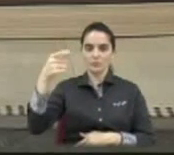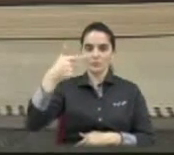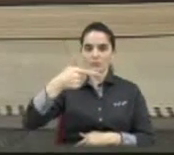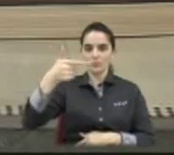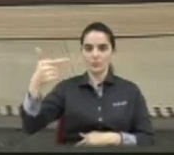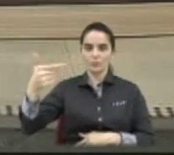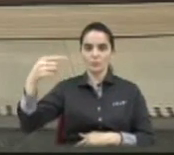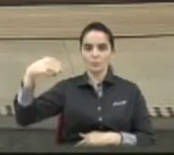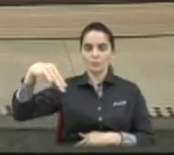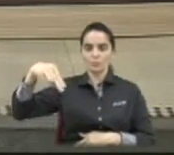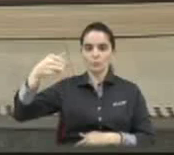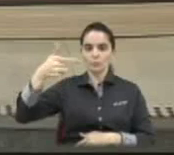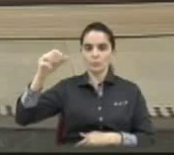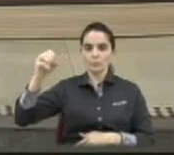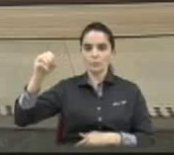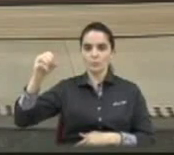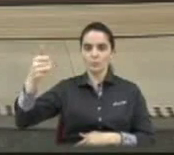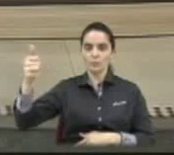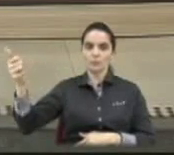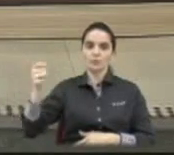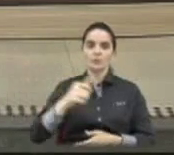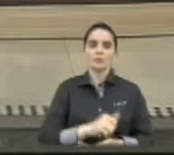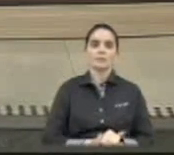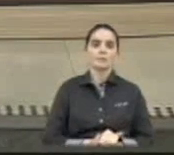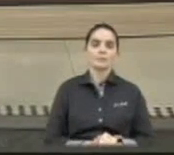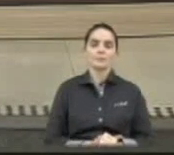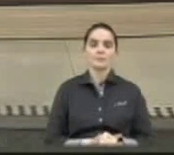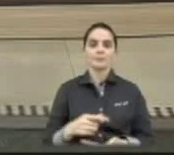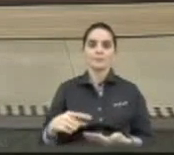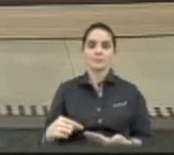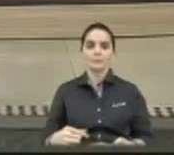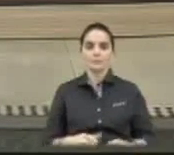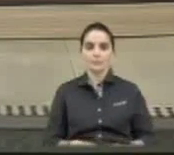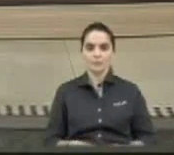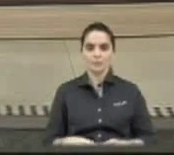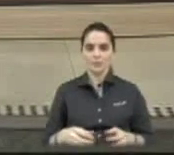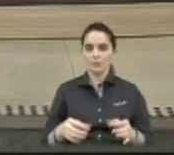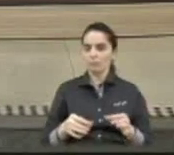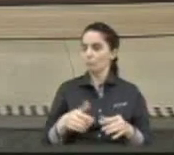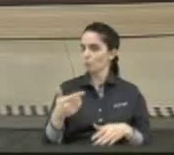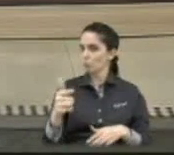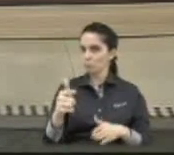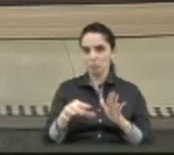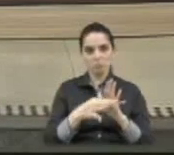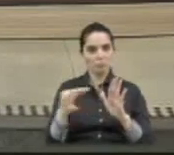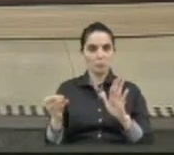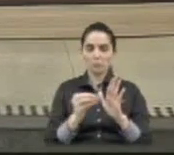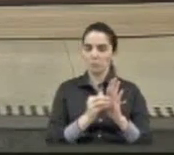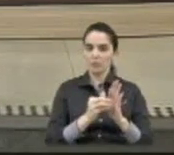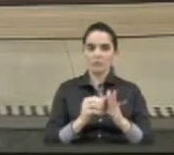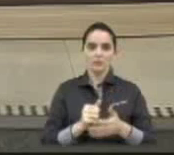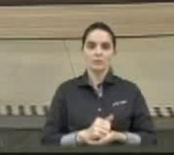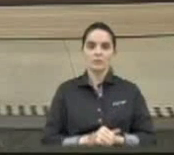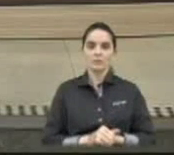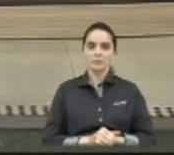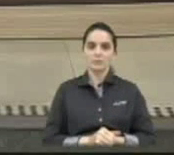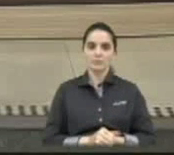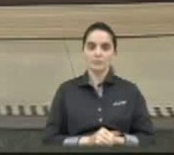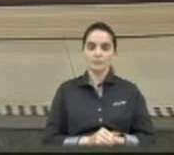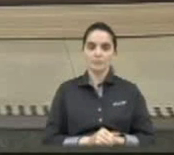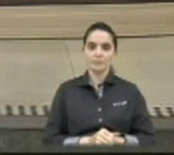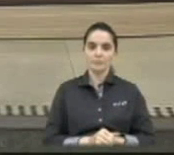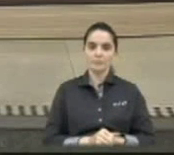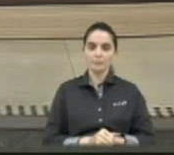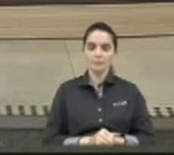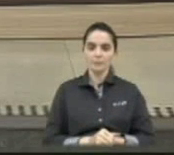de novembro de 2011 e da outras providências. O projeto não contém emendas e o parecer é favorável. Projeto de lei